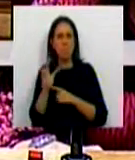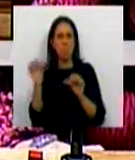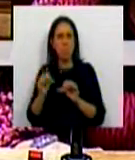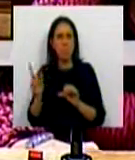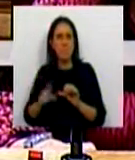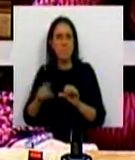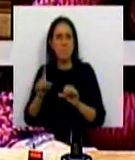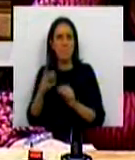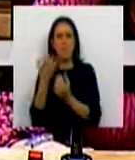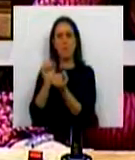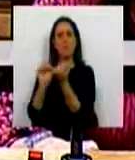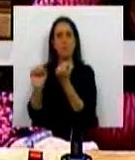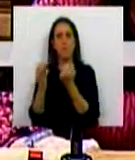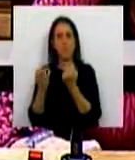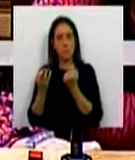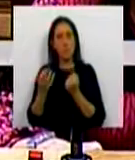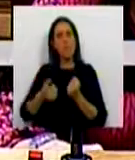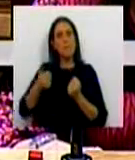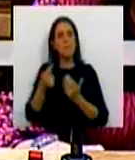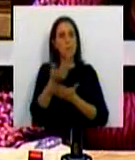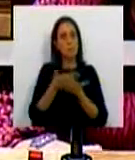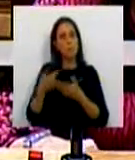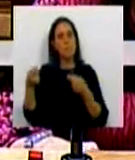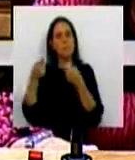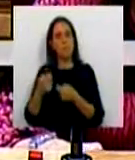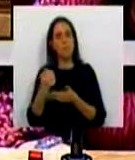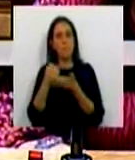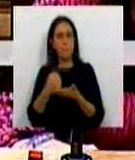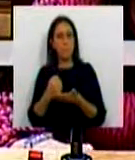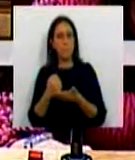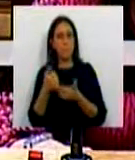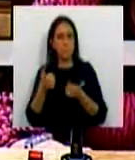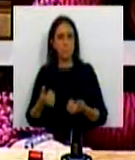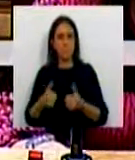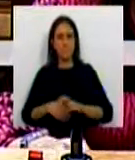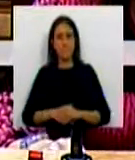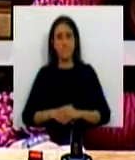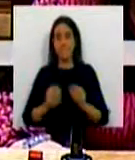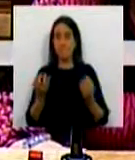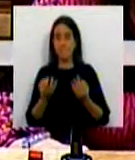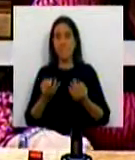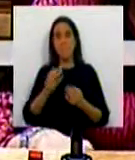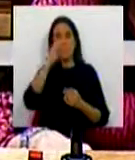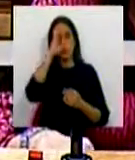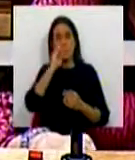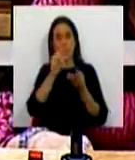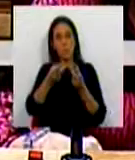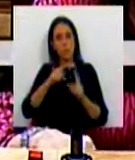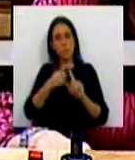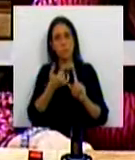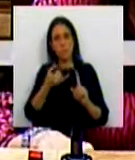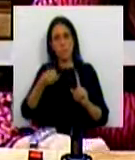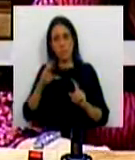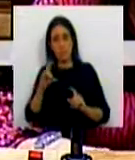apoie definitivamente a economia e o investimento. Pois bem, o Orçamento de Estado para 2016 foi um dos primeiros passos para